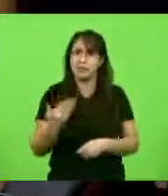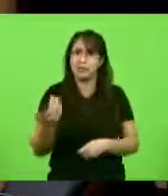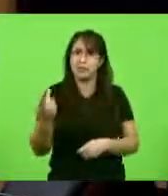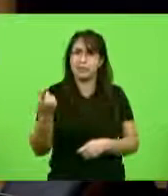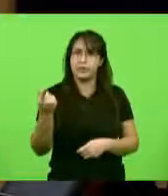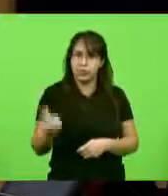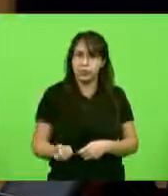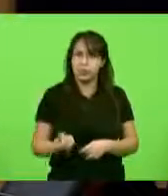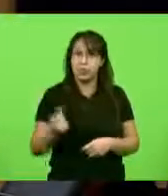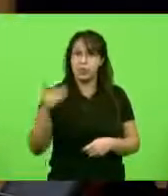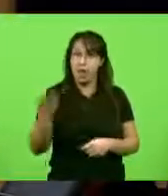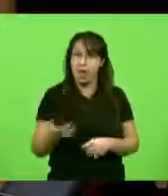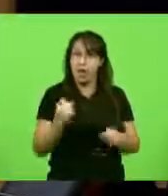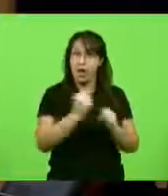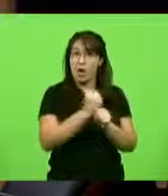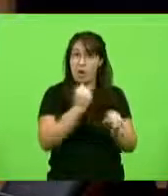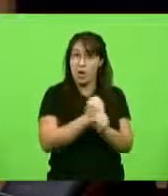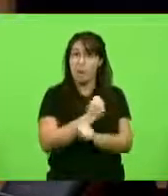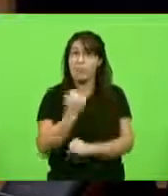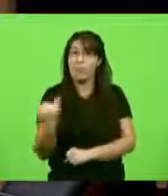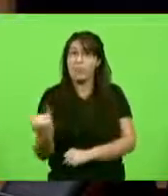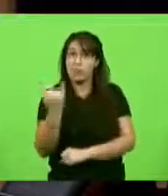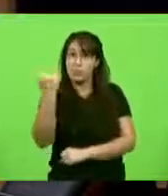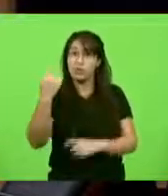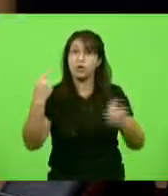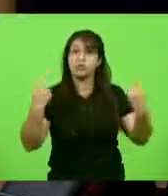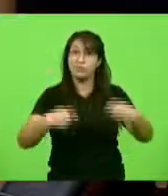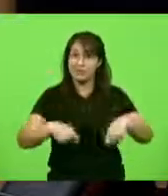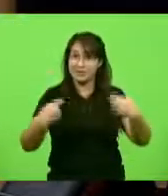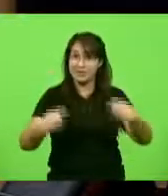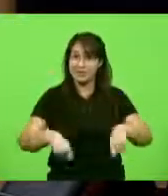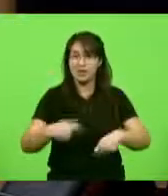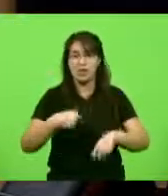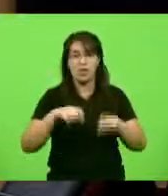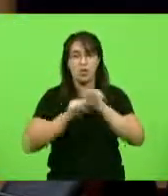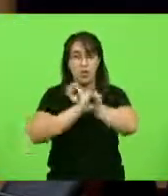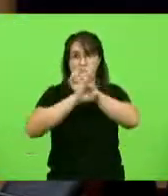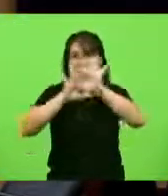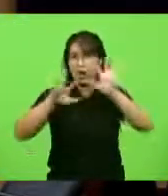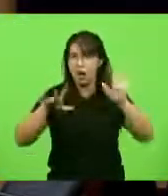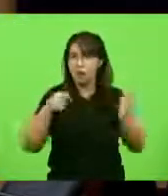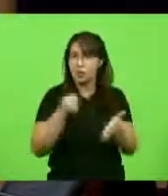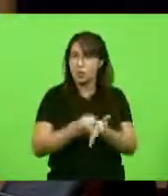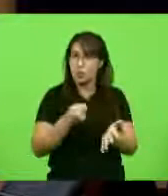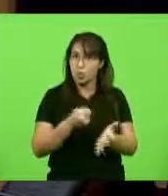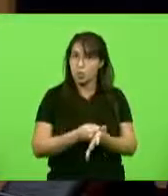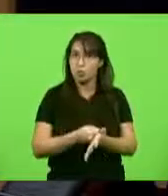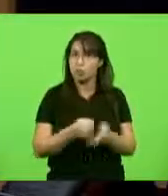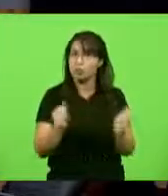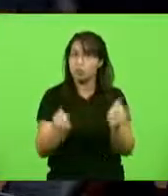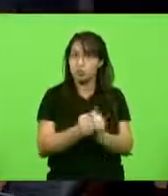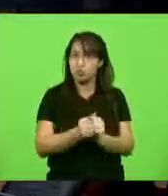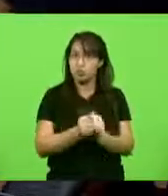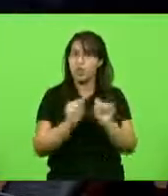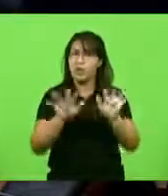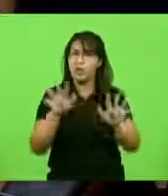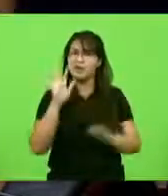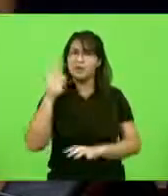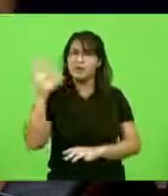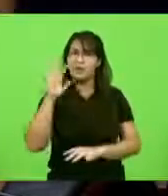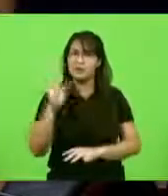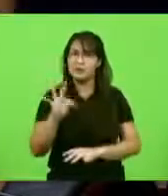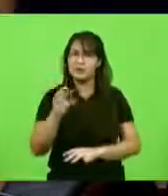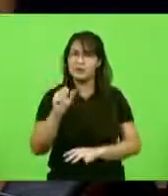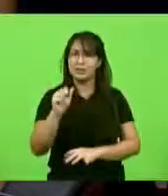são importantes, têm que ser feitas, e é óbvio que eu vou votar a favor. Mas imagina o Tarcísio de Freitas recebendo